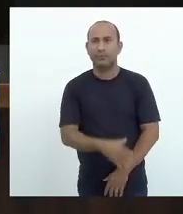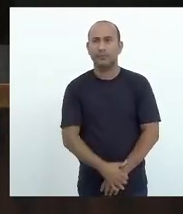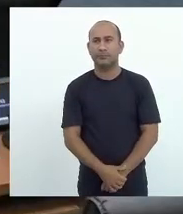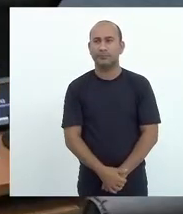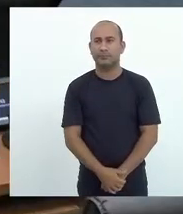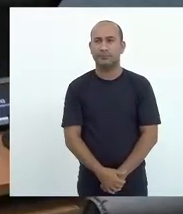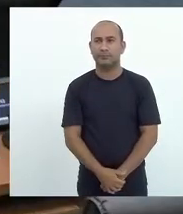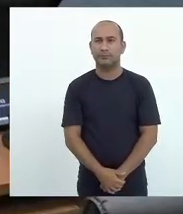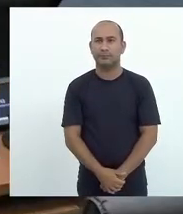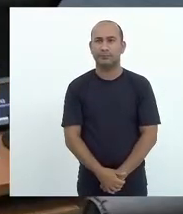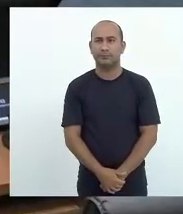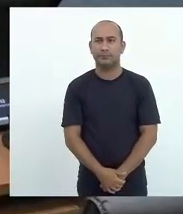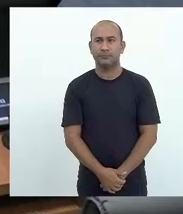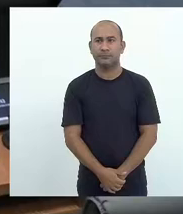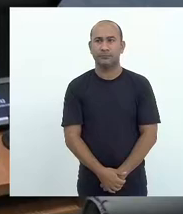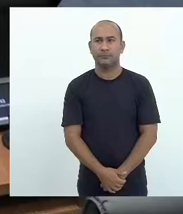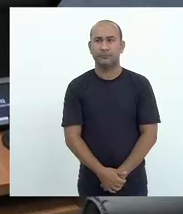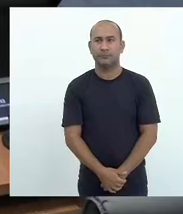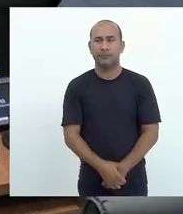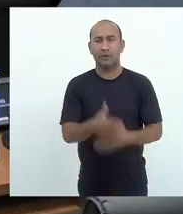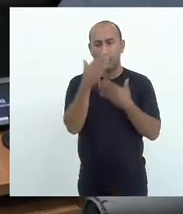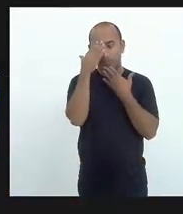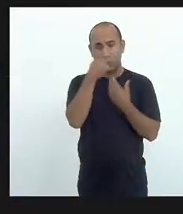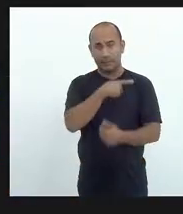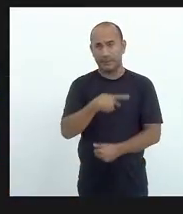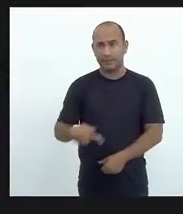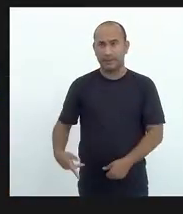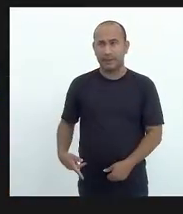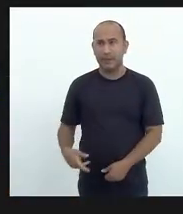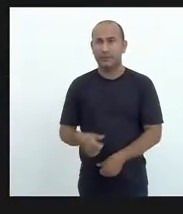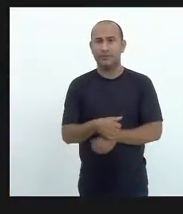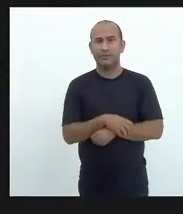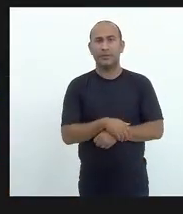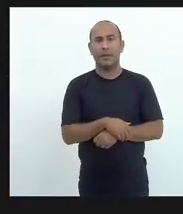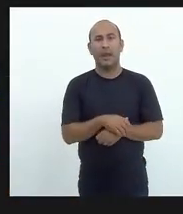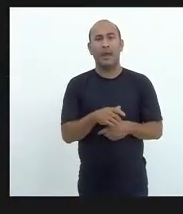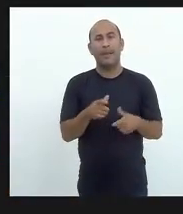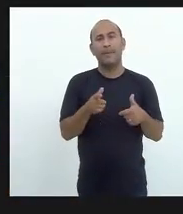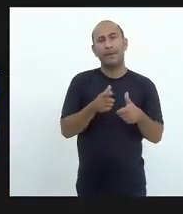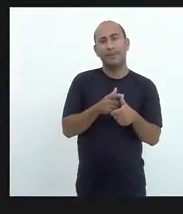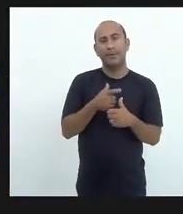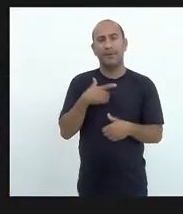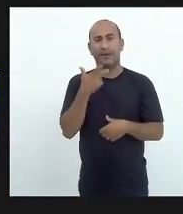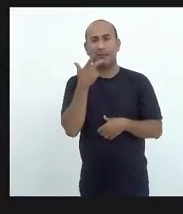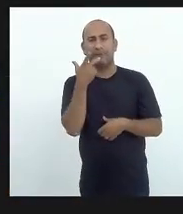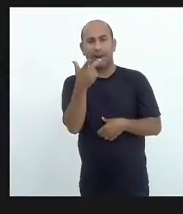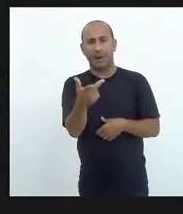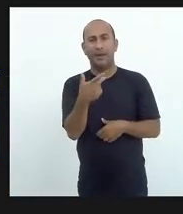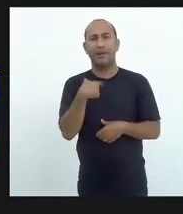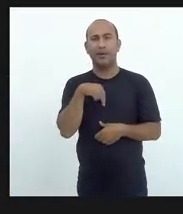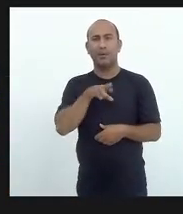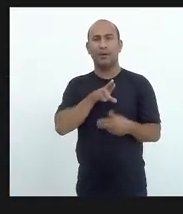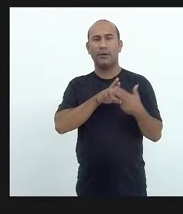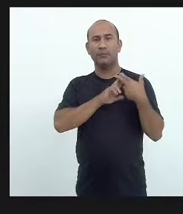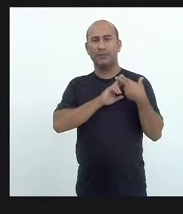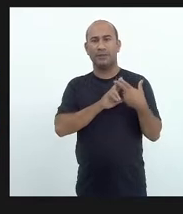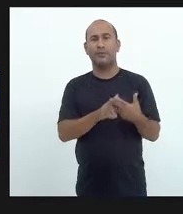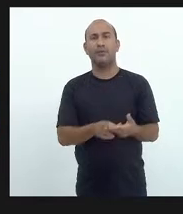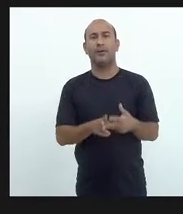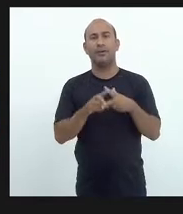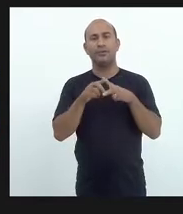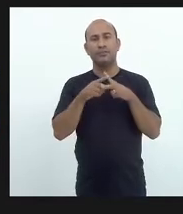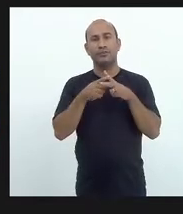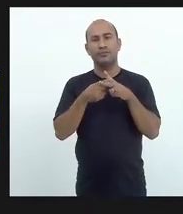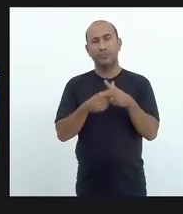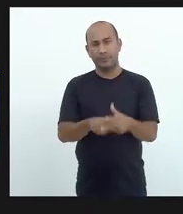não. Muito obrigado, senhor presidente. Em primeiro lugar, quero dizer que fui o autor de emendas, dizer que